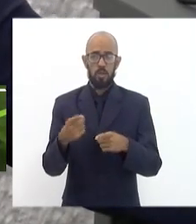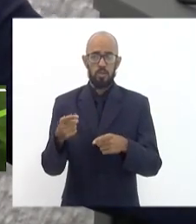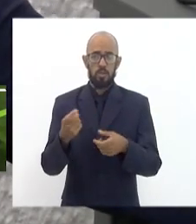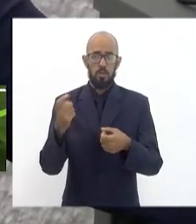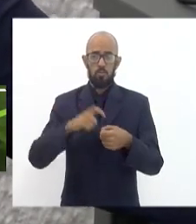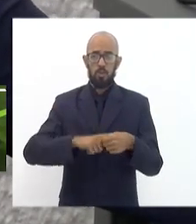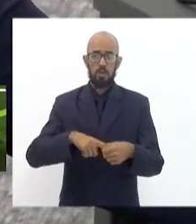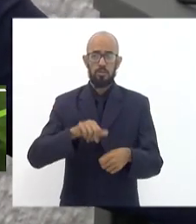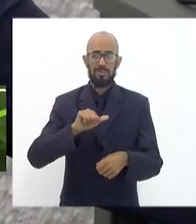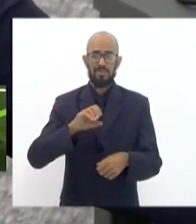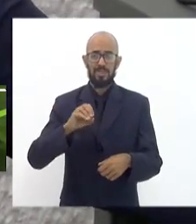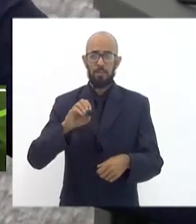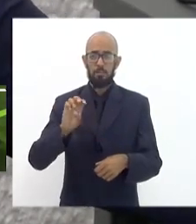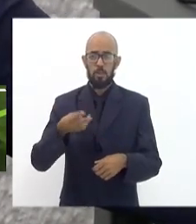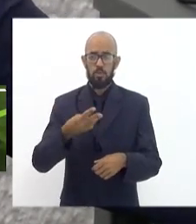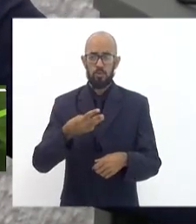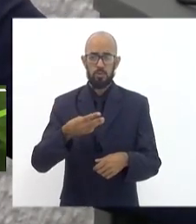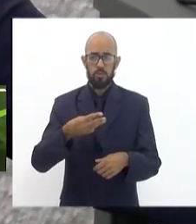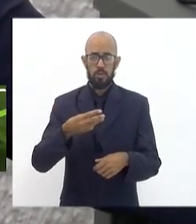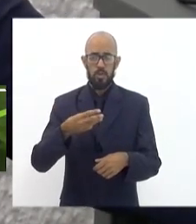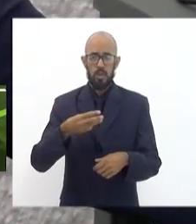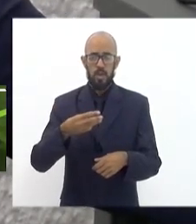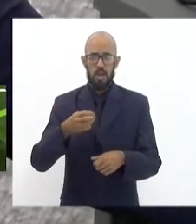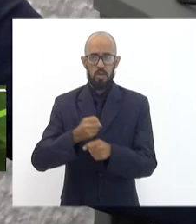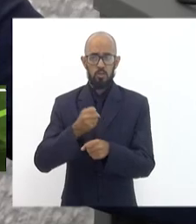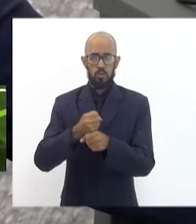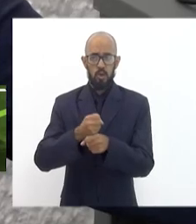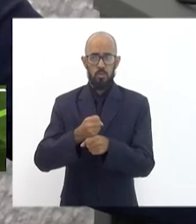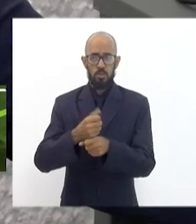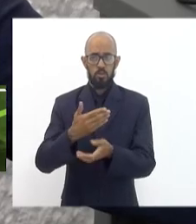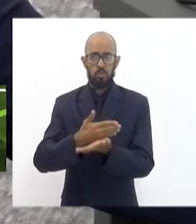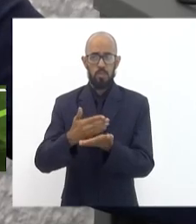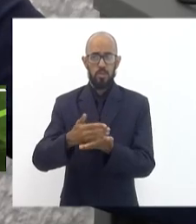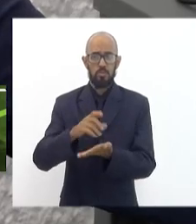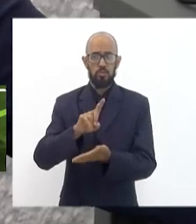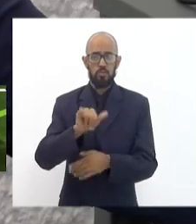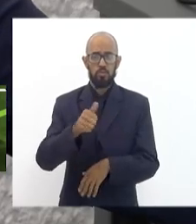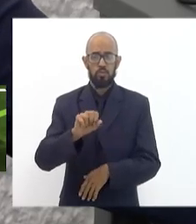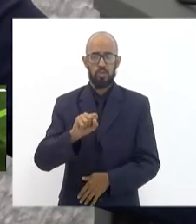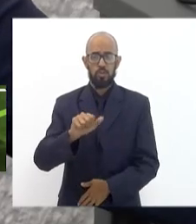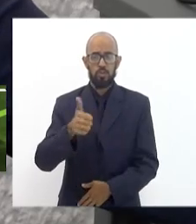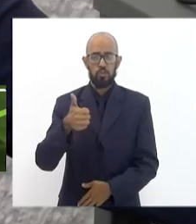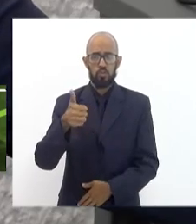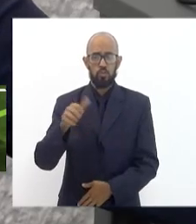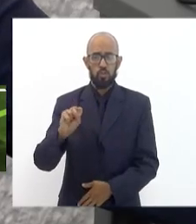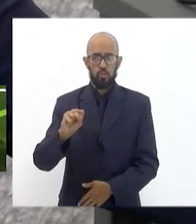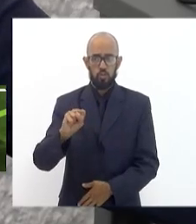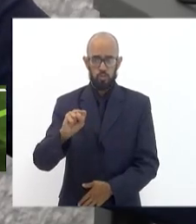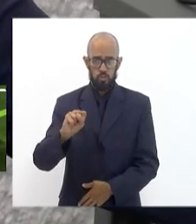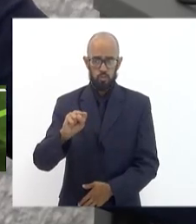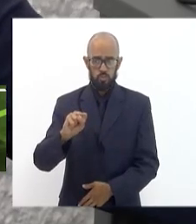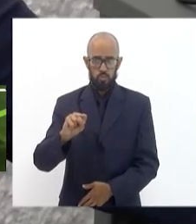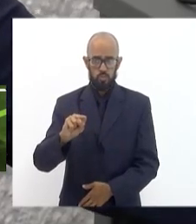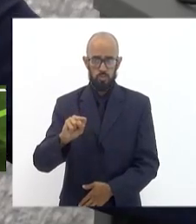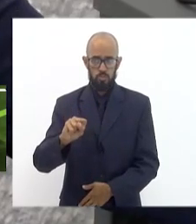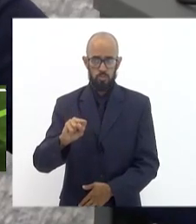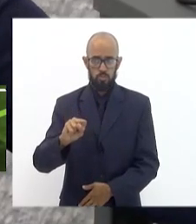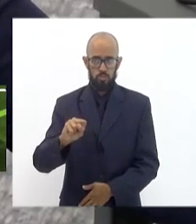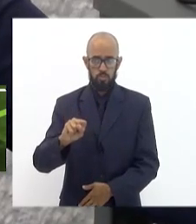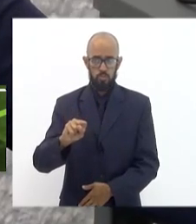as obras começam na outra sexta feira de amanhã uma semana dia dezoito as obras iniciam e